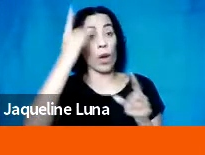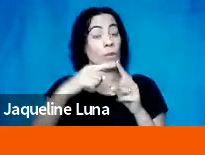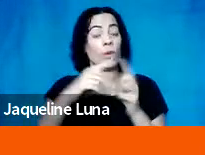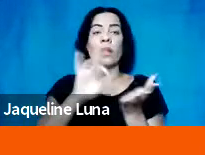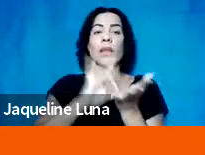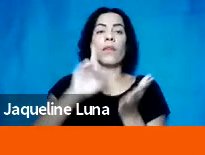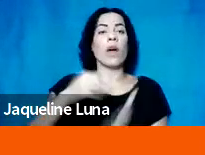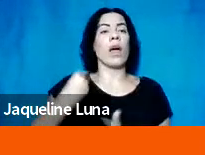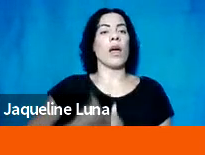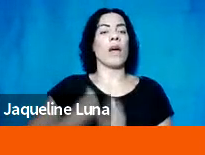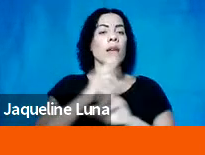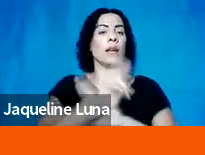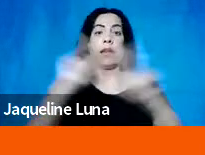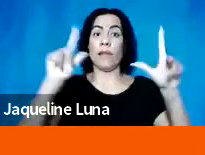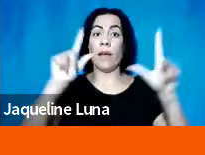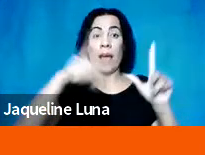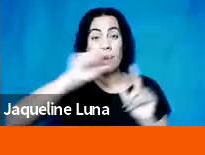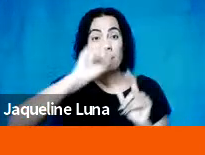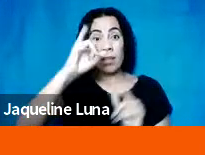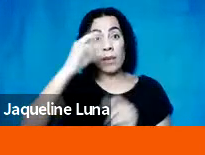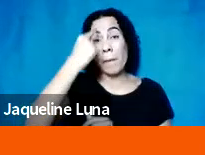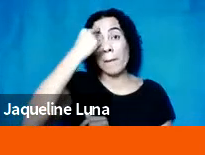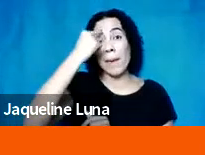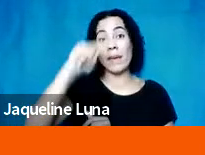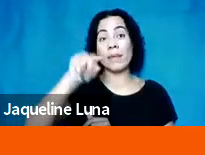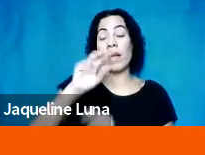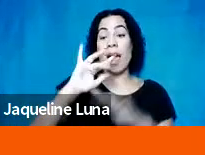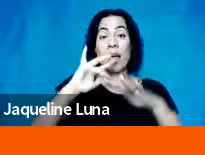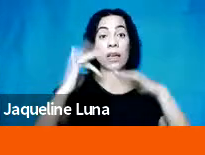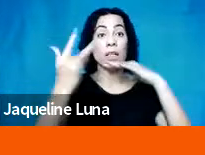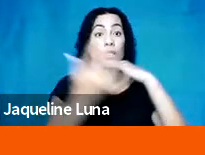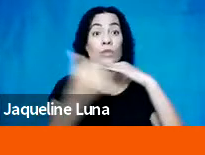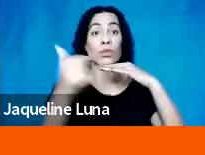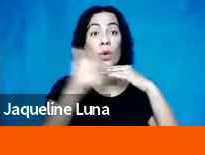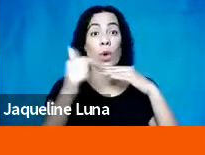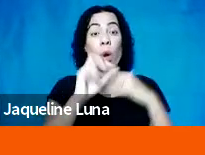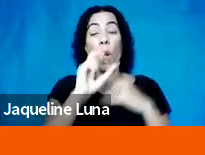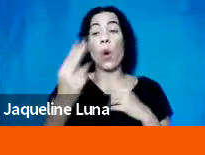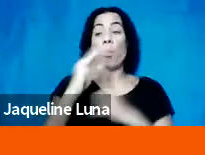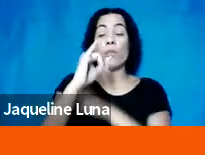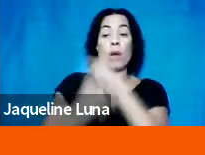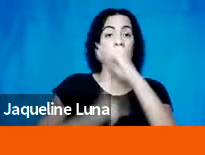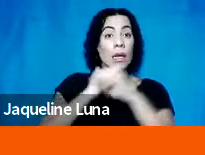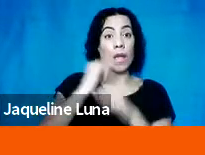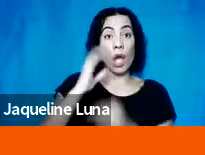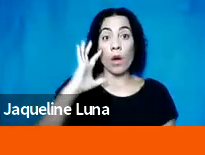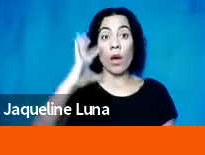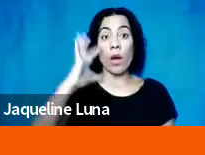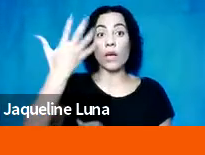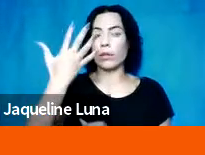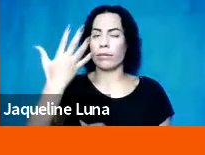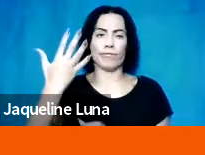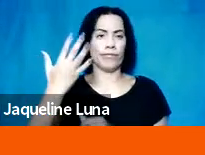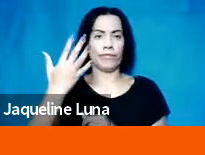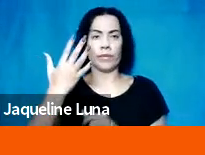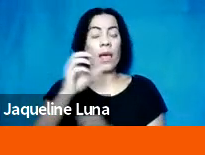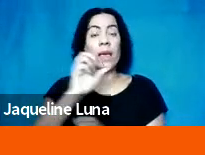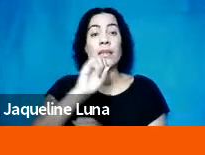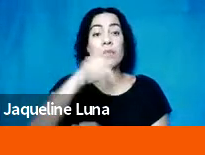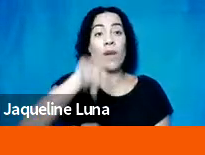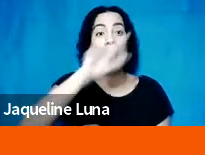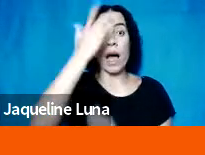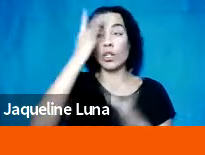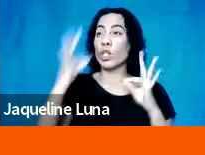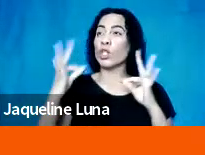diferente, e se engana quem imagina que as redes sociais ou a internet resolve, e menos ainda quem acha que todo mundo